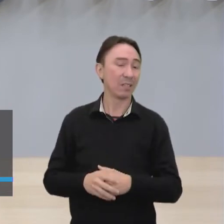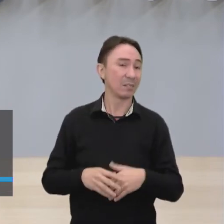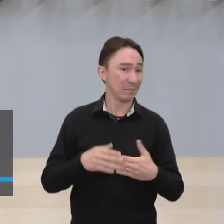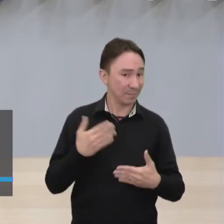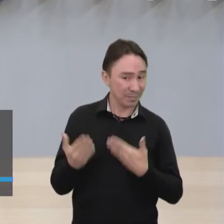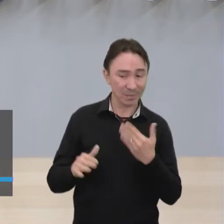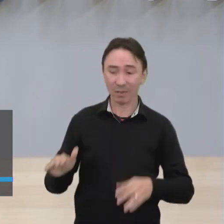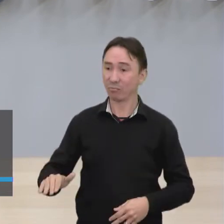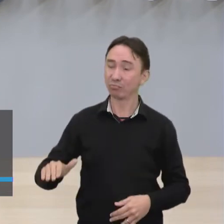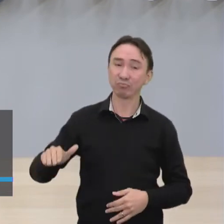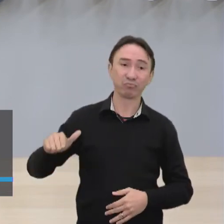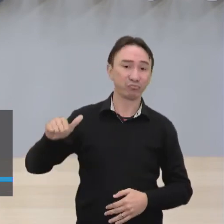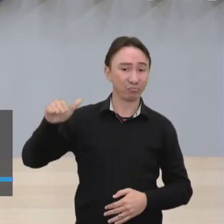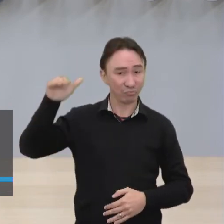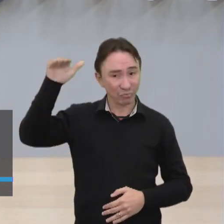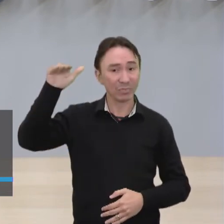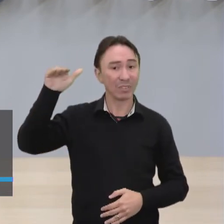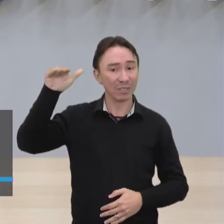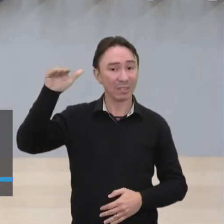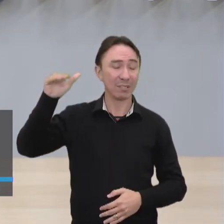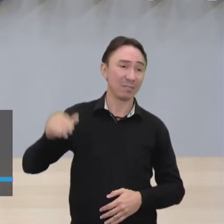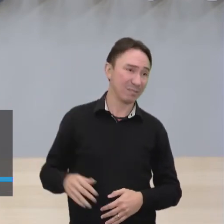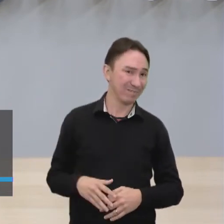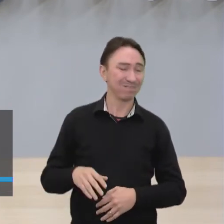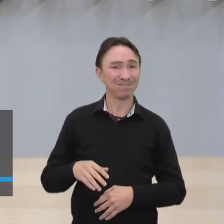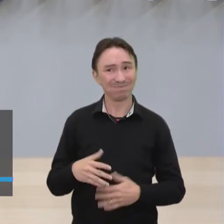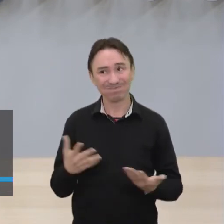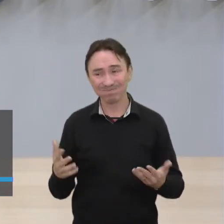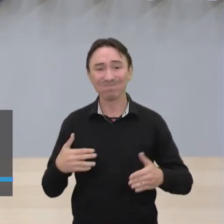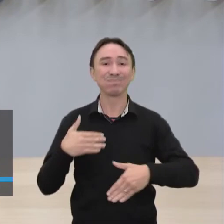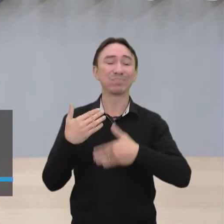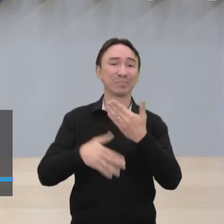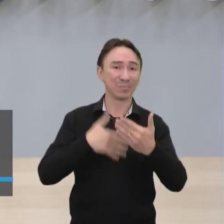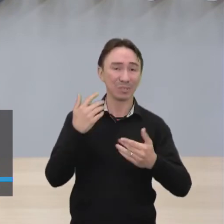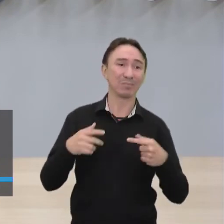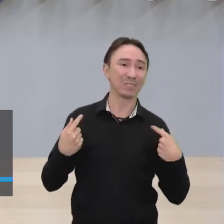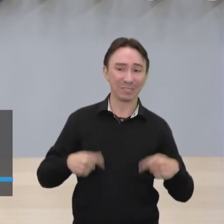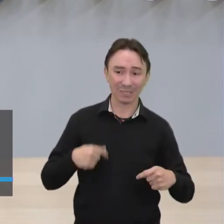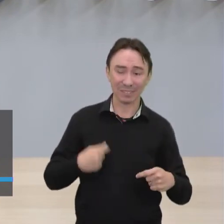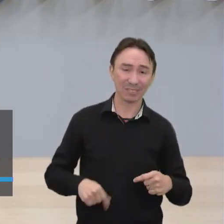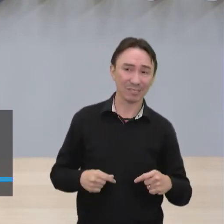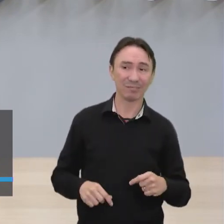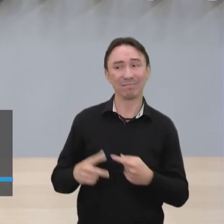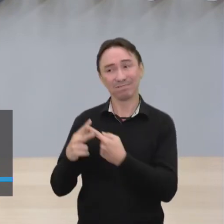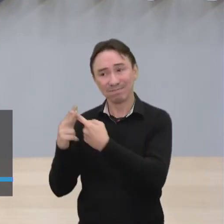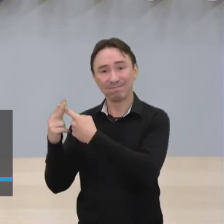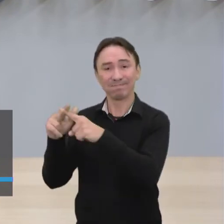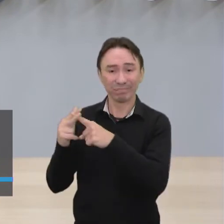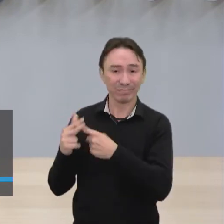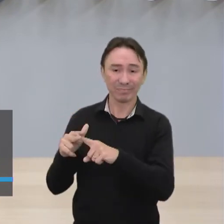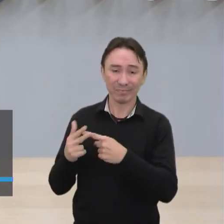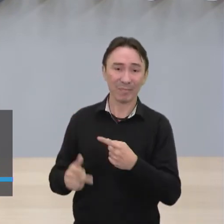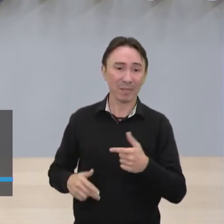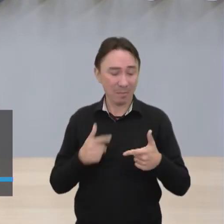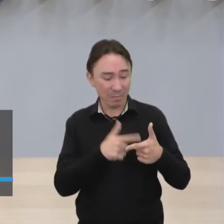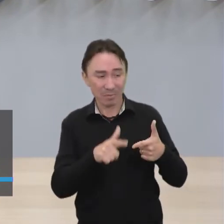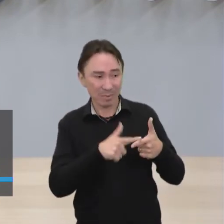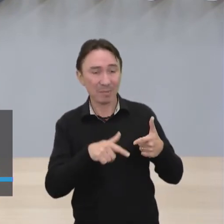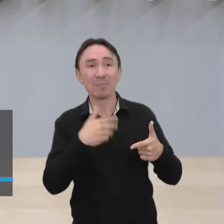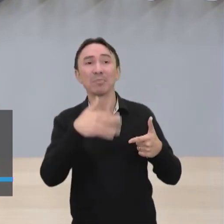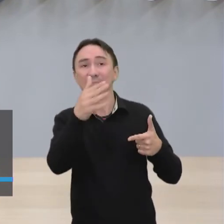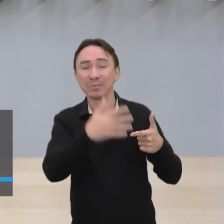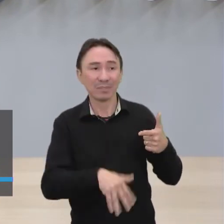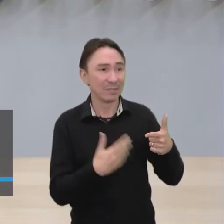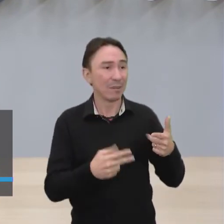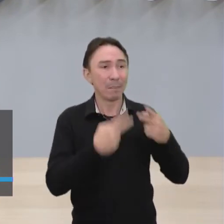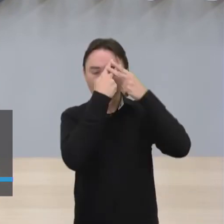como pessoa e alguma coisa vai ter que ser corrigida mais para frente. Pode trazer problemas que talvez não possam ser corrigidos. E a gente já